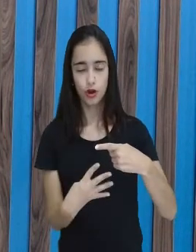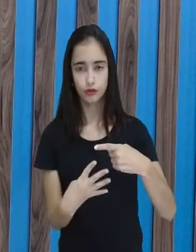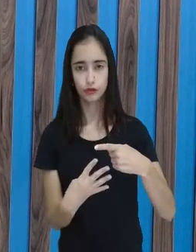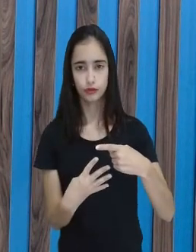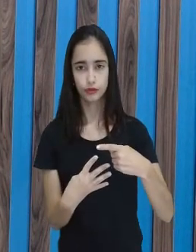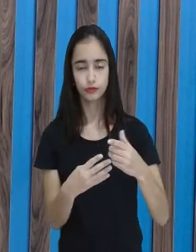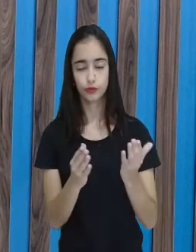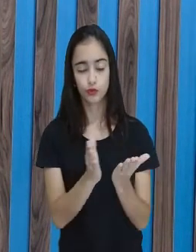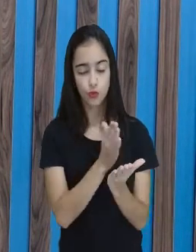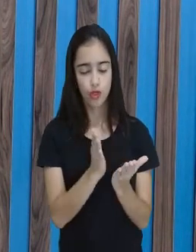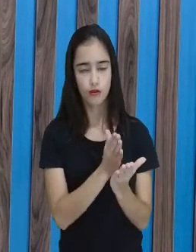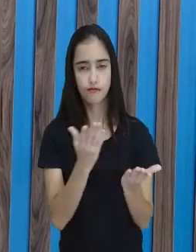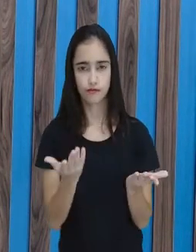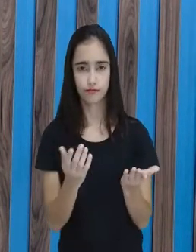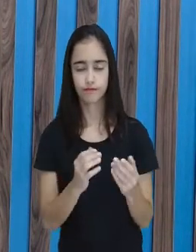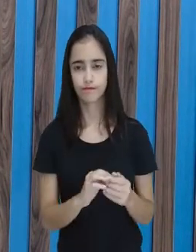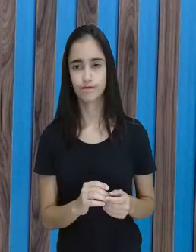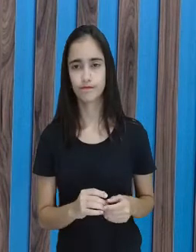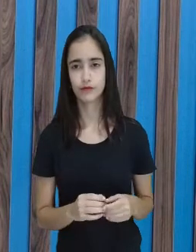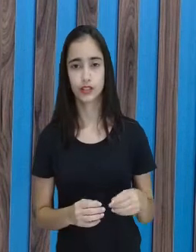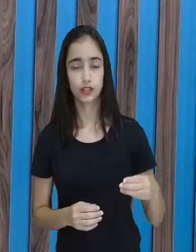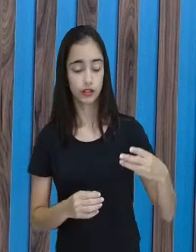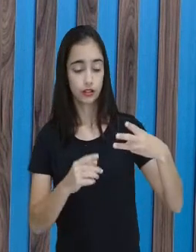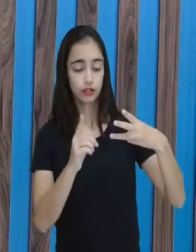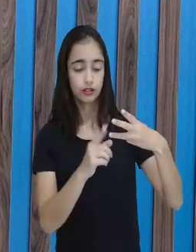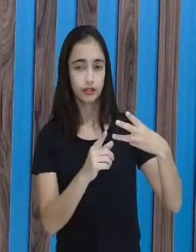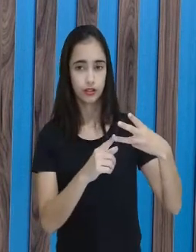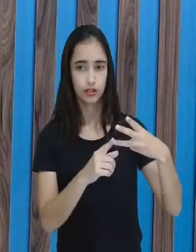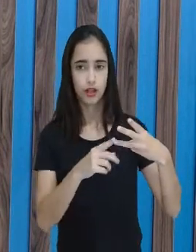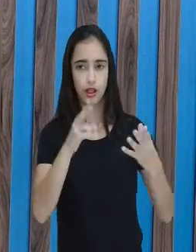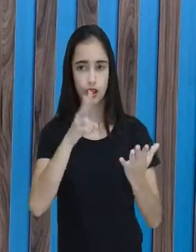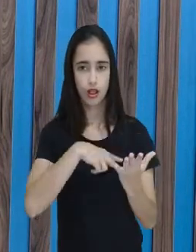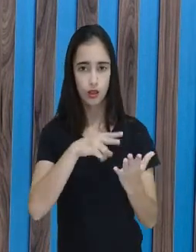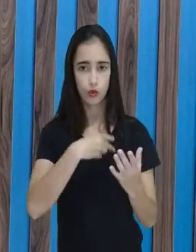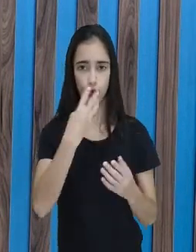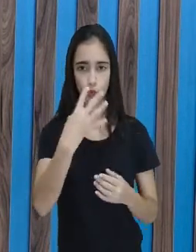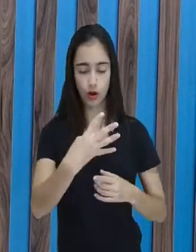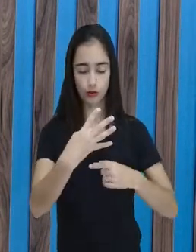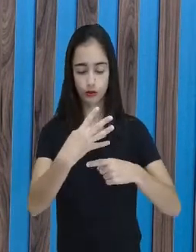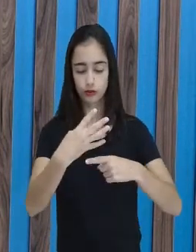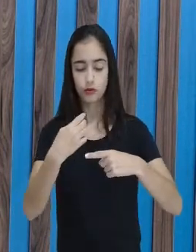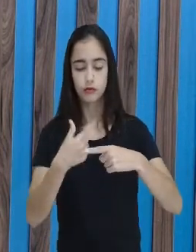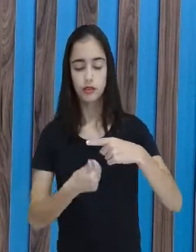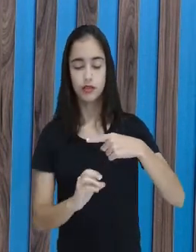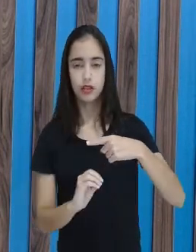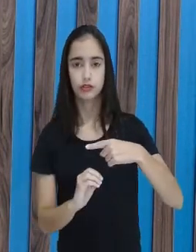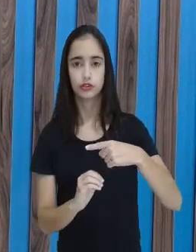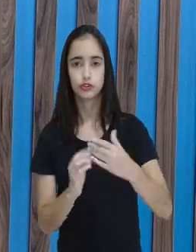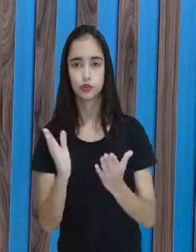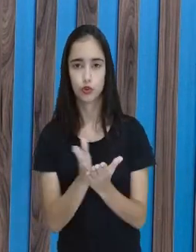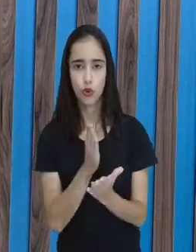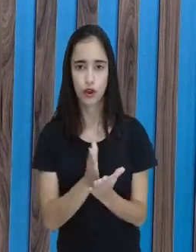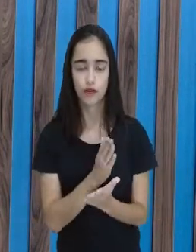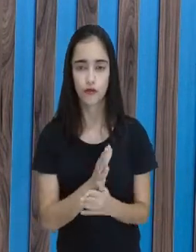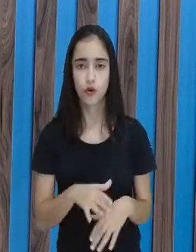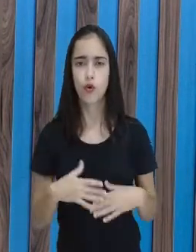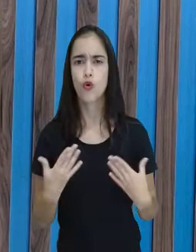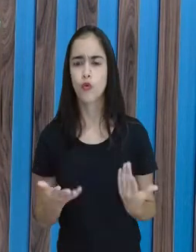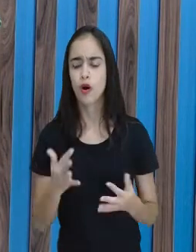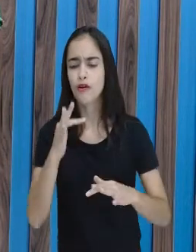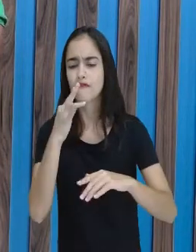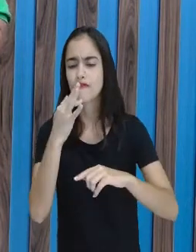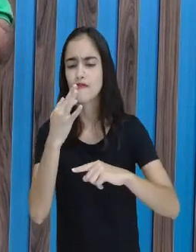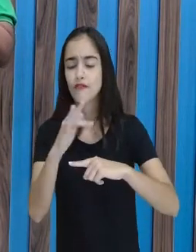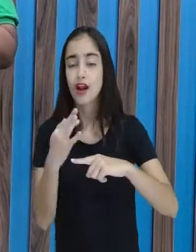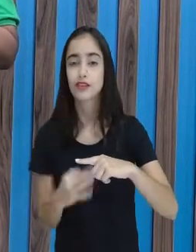E Severino leu 4/10 do livro. Aqui a gente vai descobrir qual a fração é equivalente à outra, ou